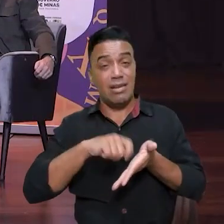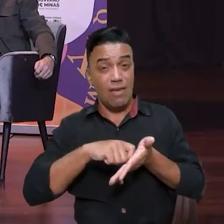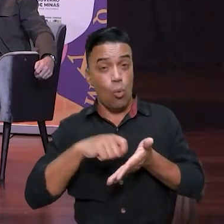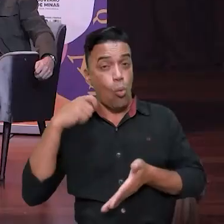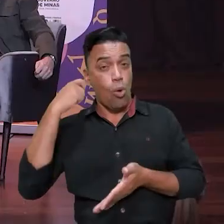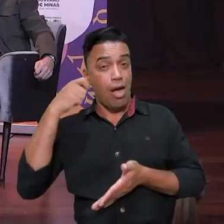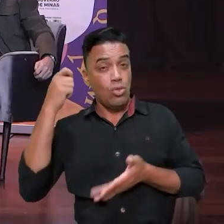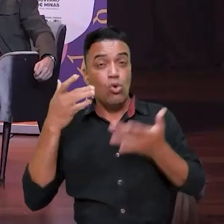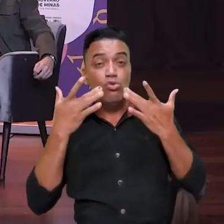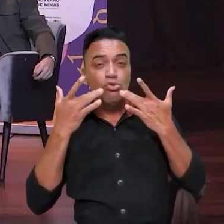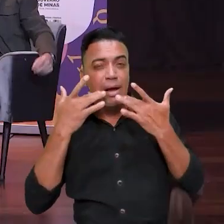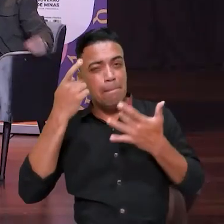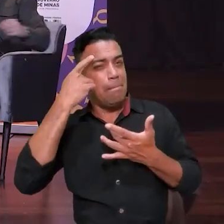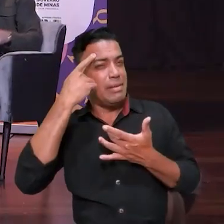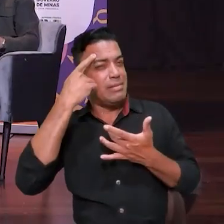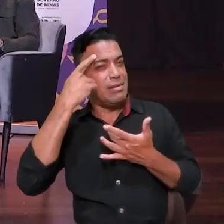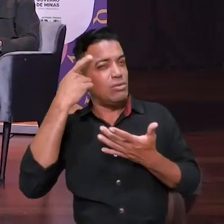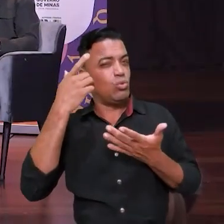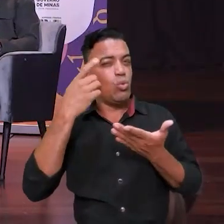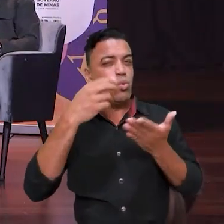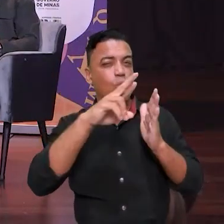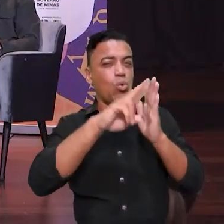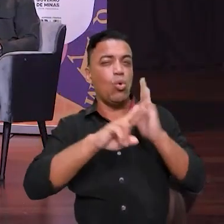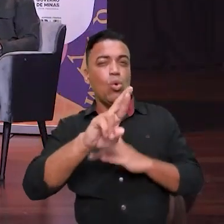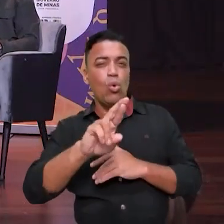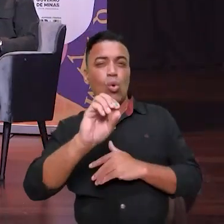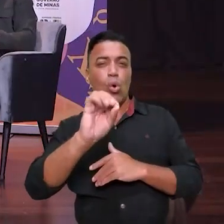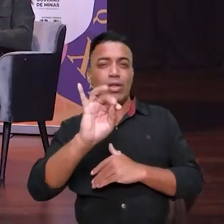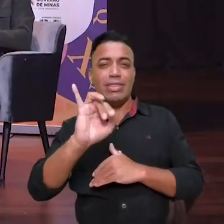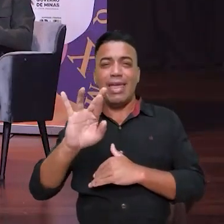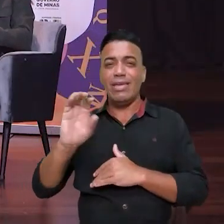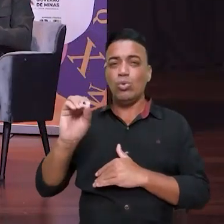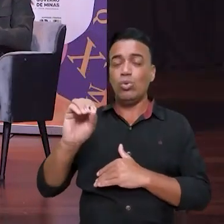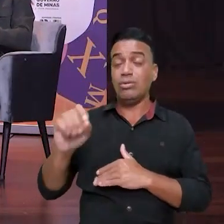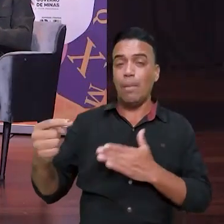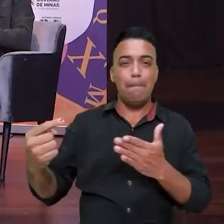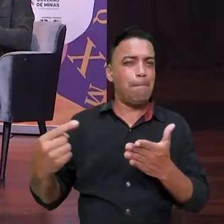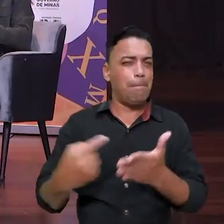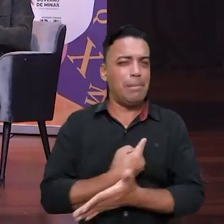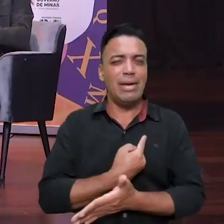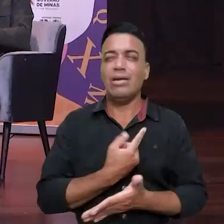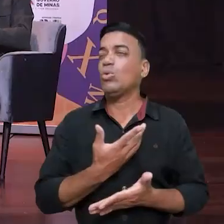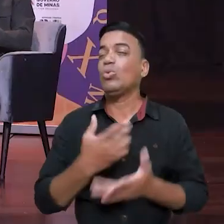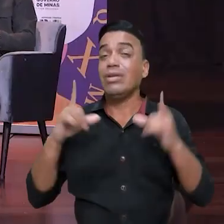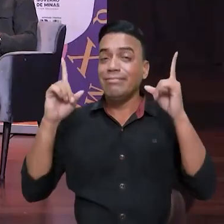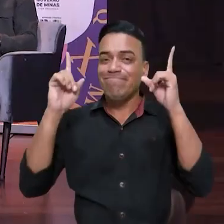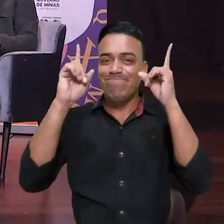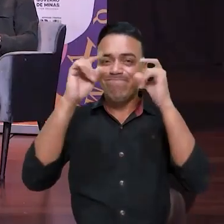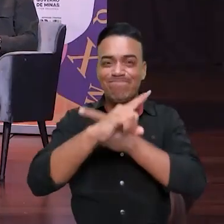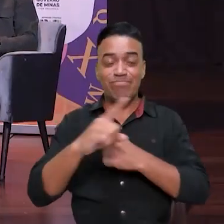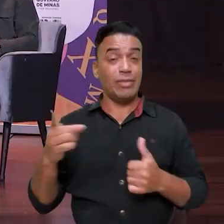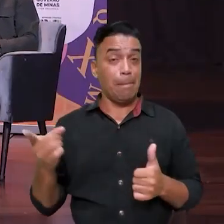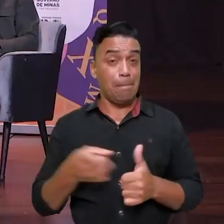ator? Pensando nesse roteiro? Essa é uma pergunta difícil.